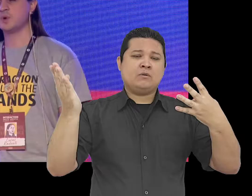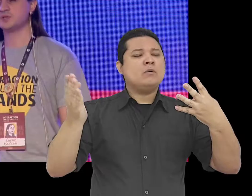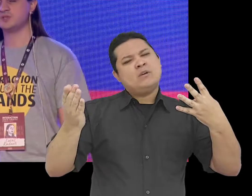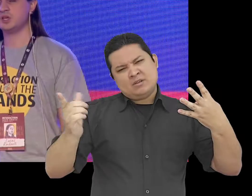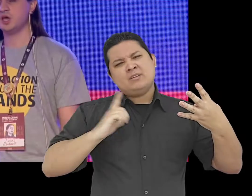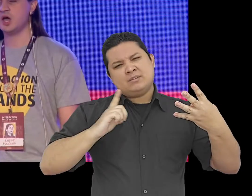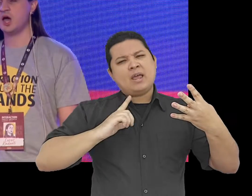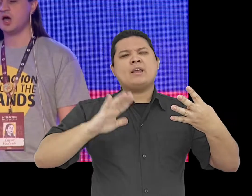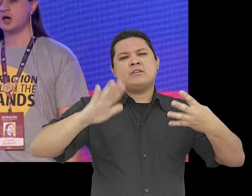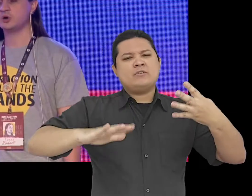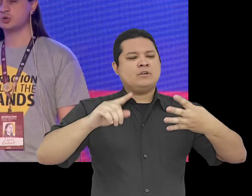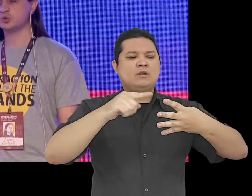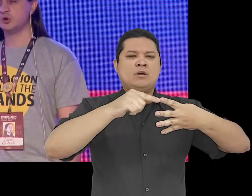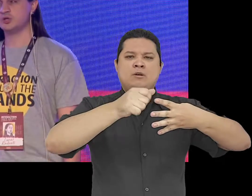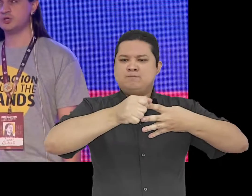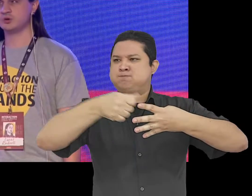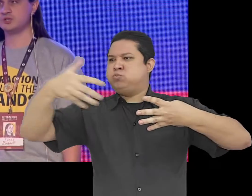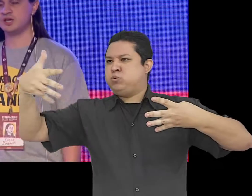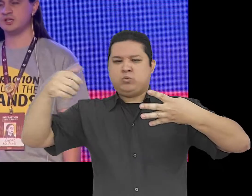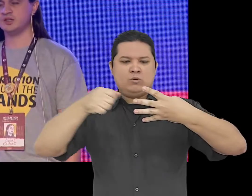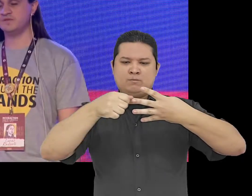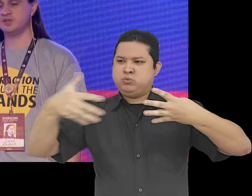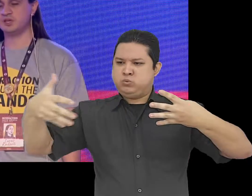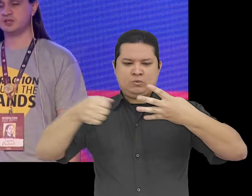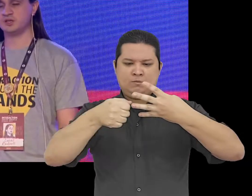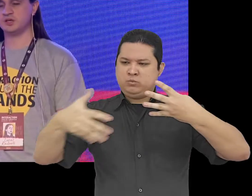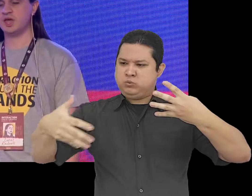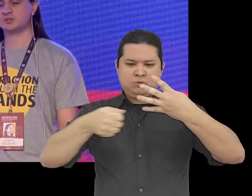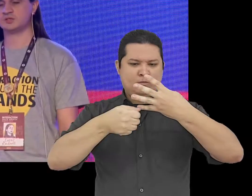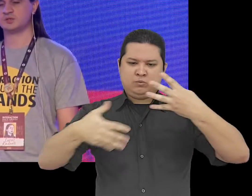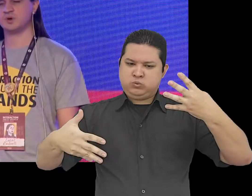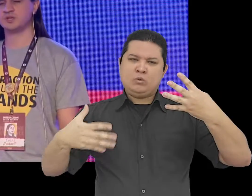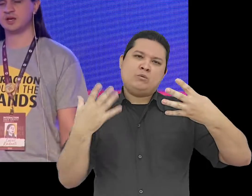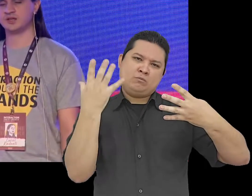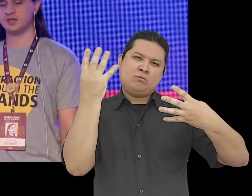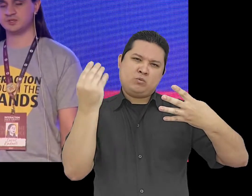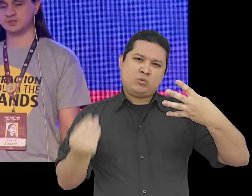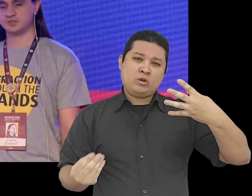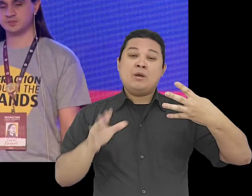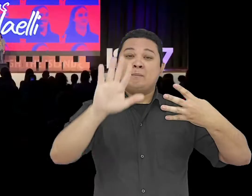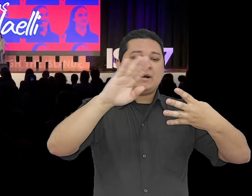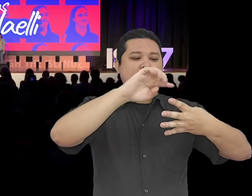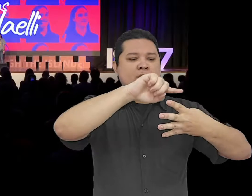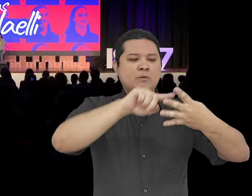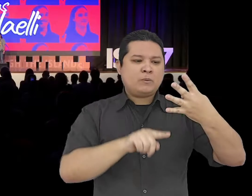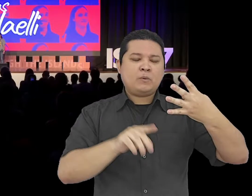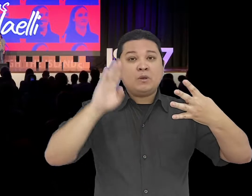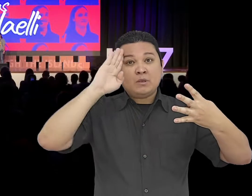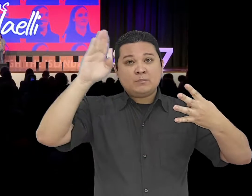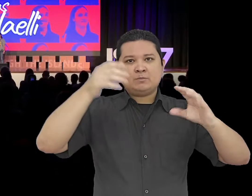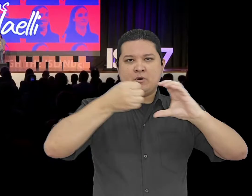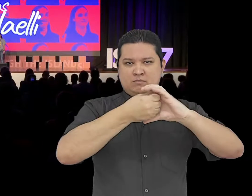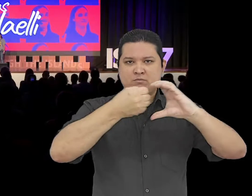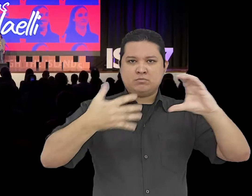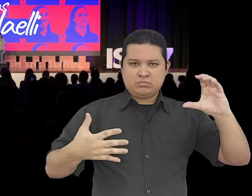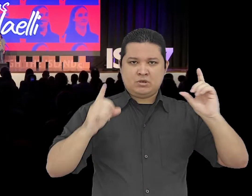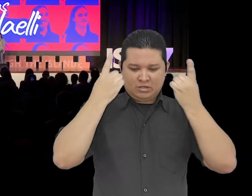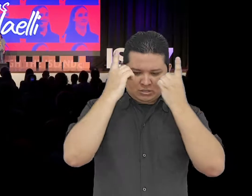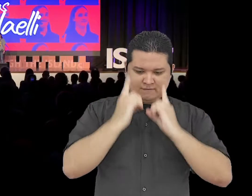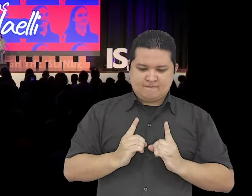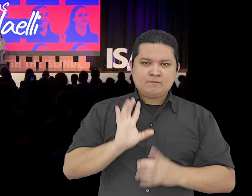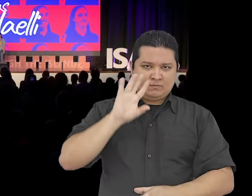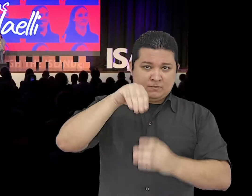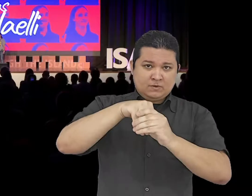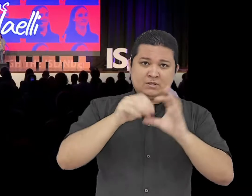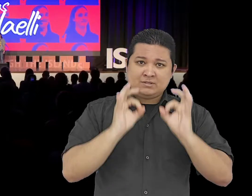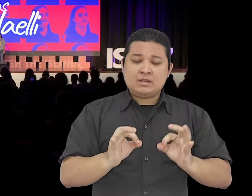deficiência, mas assim, a grosso modo a gente consegue definir que essas são as 4 características. Quando a gente está tentando desenvolver alguma